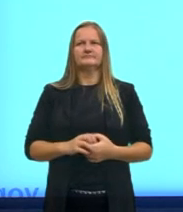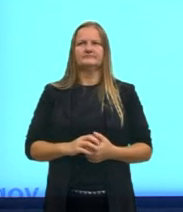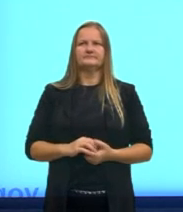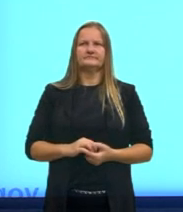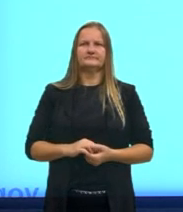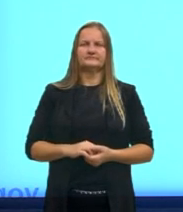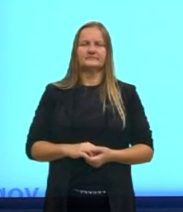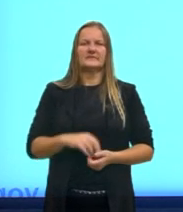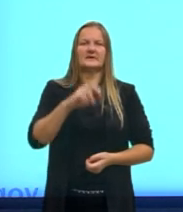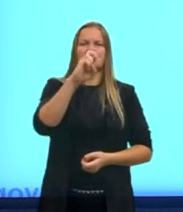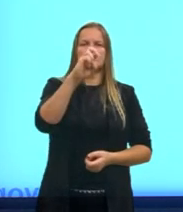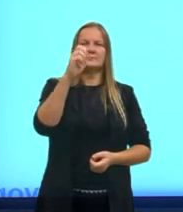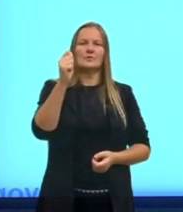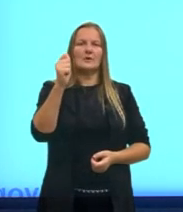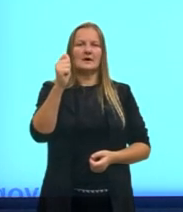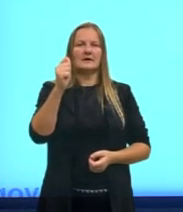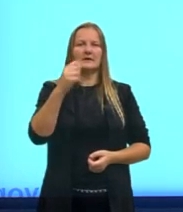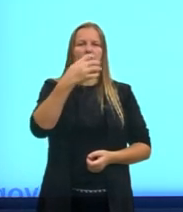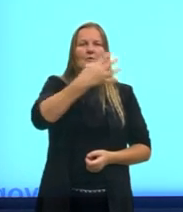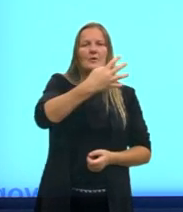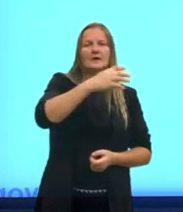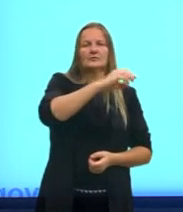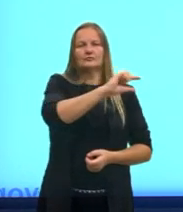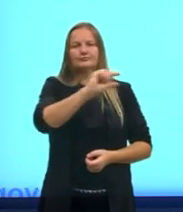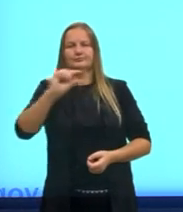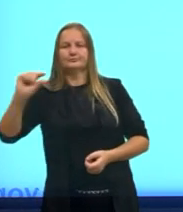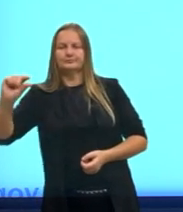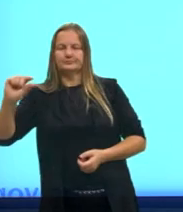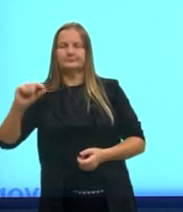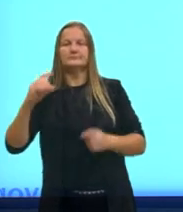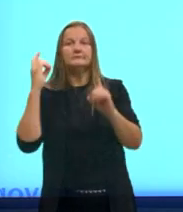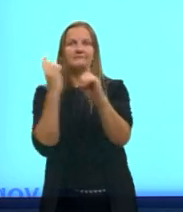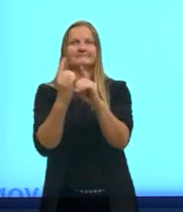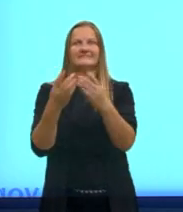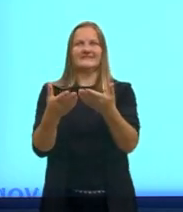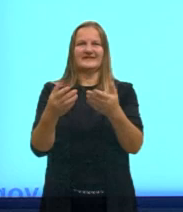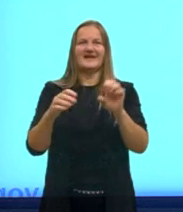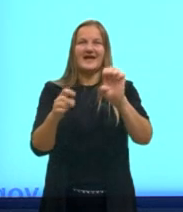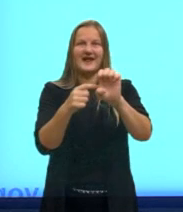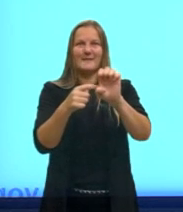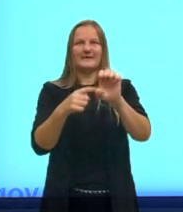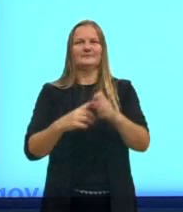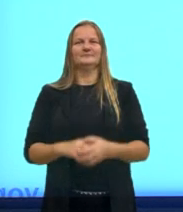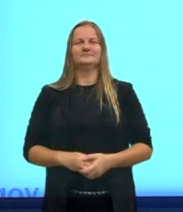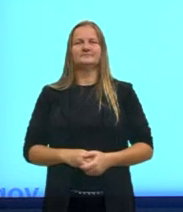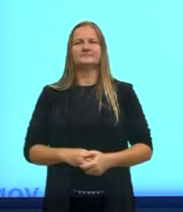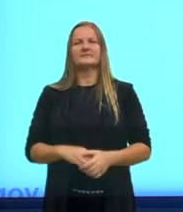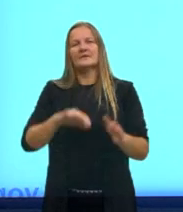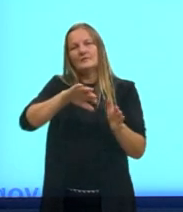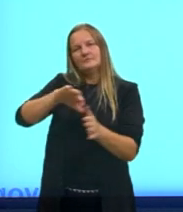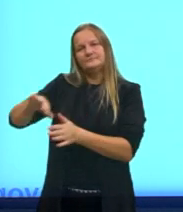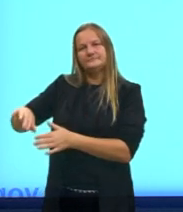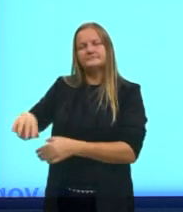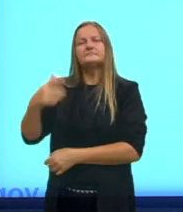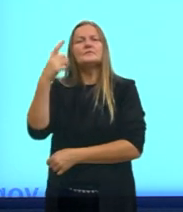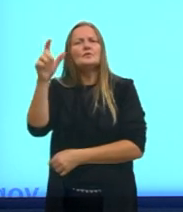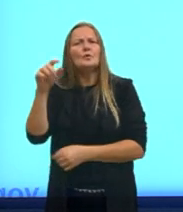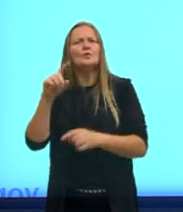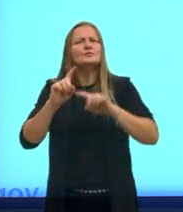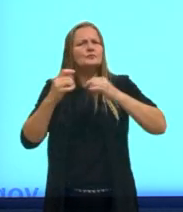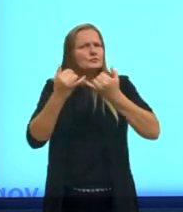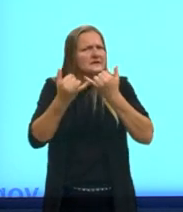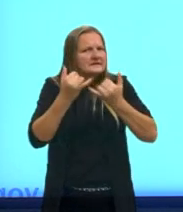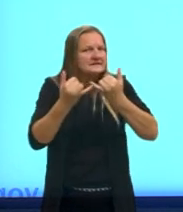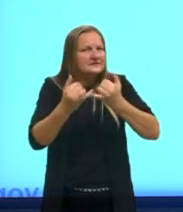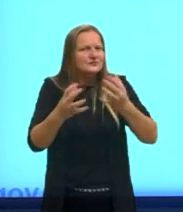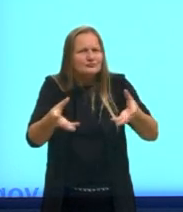família 5 a 4º período de o outro exercício de fixação tá com a